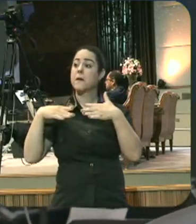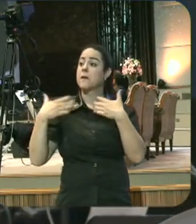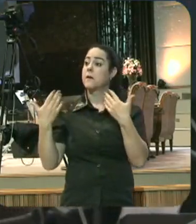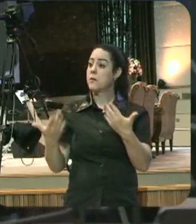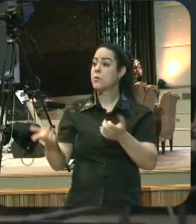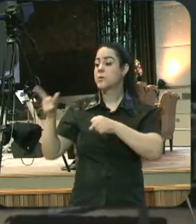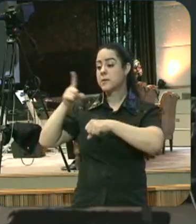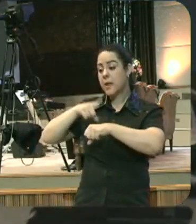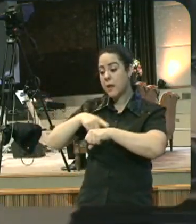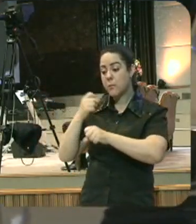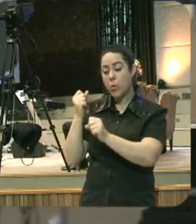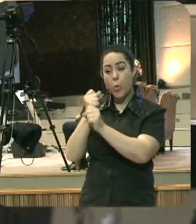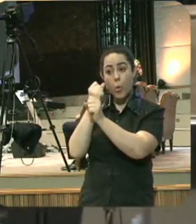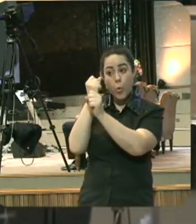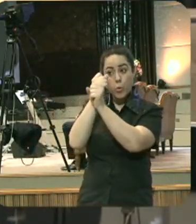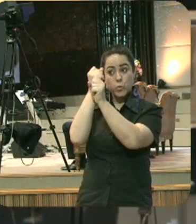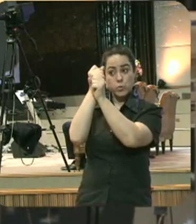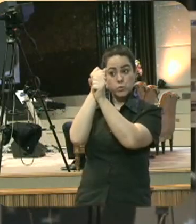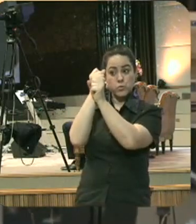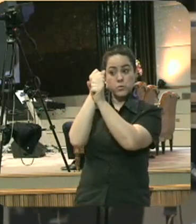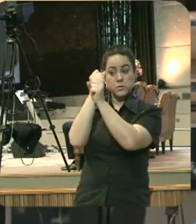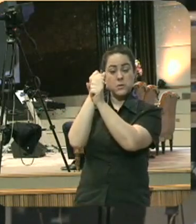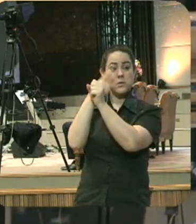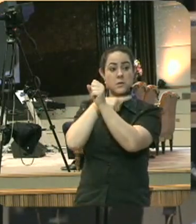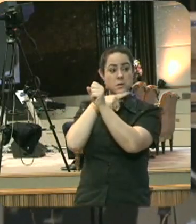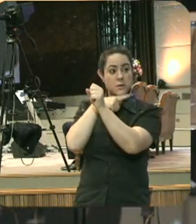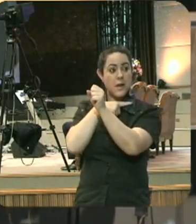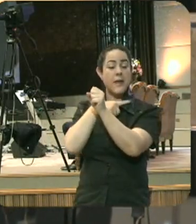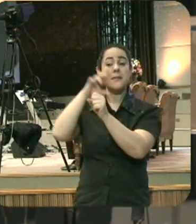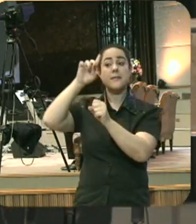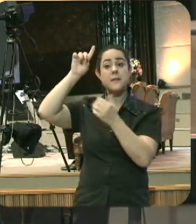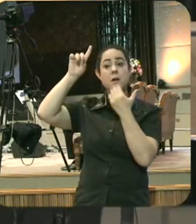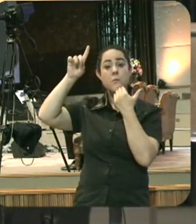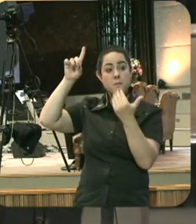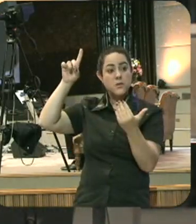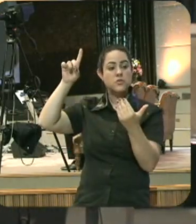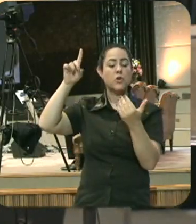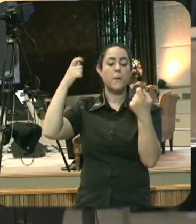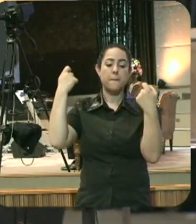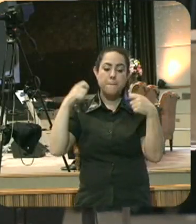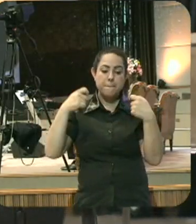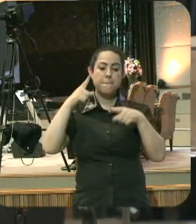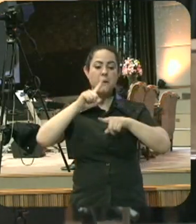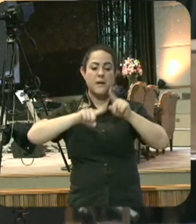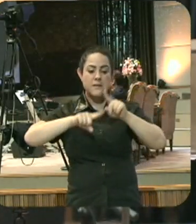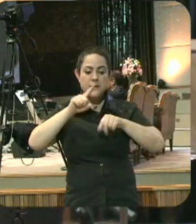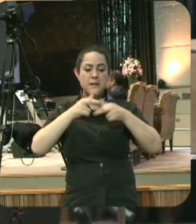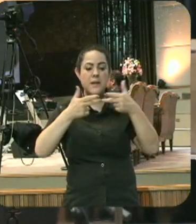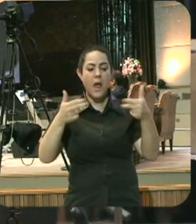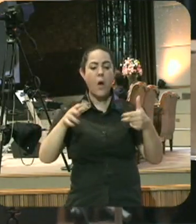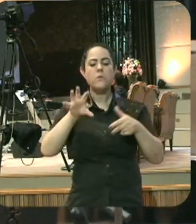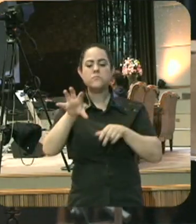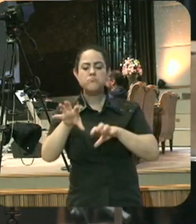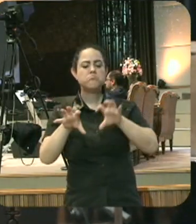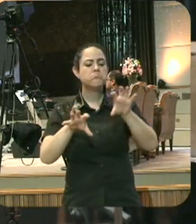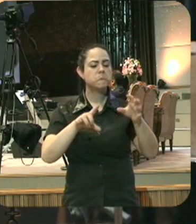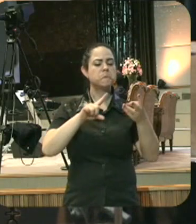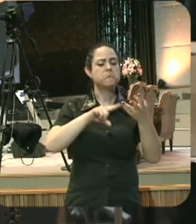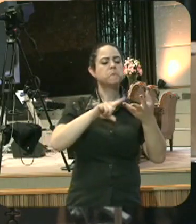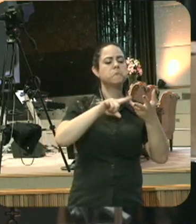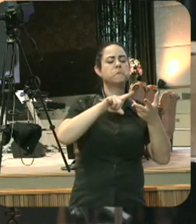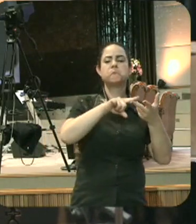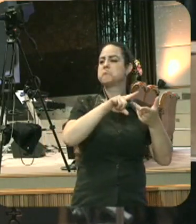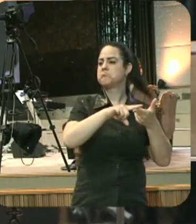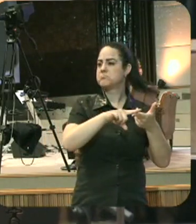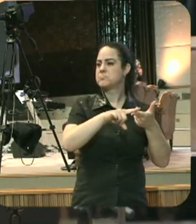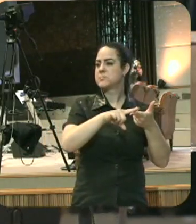momento de construir o tabernáculo, Deus pediu: olha, eu estou precisando de material desse tipo, daquele tipo, de ouro, de